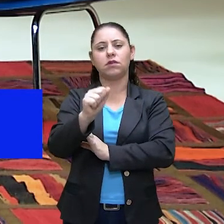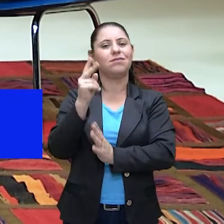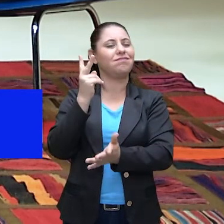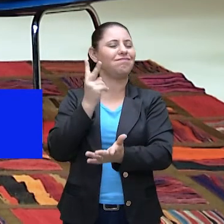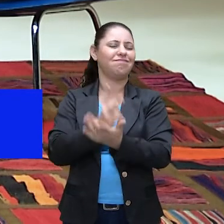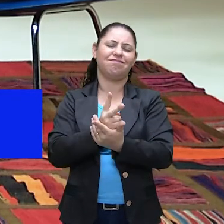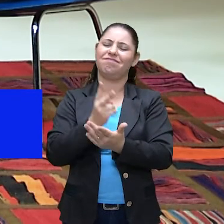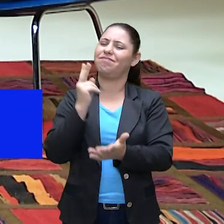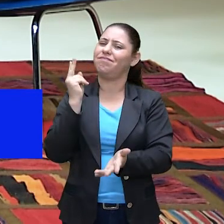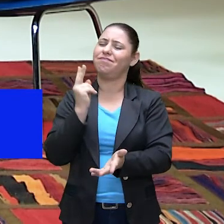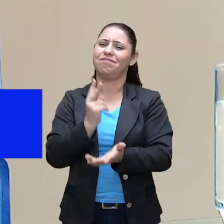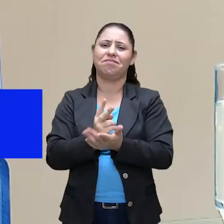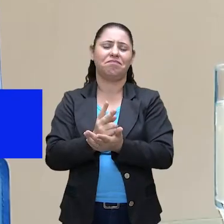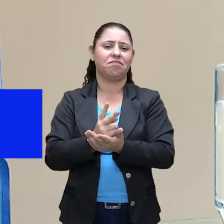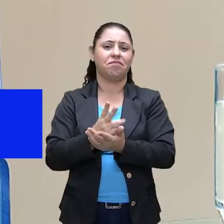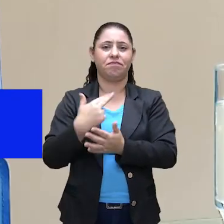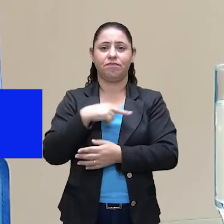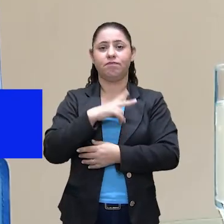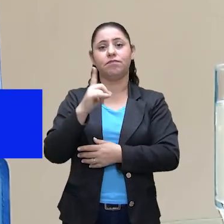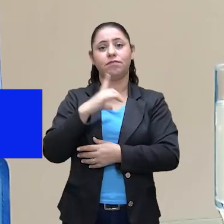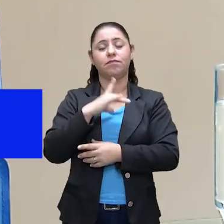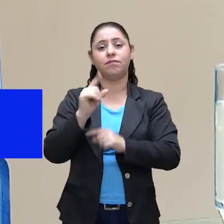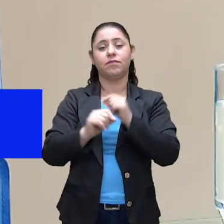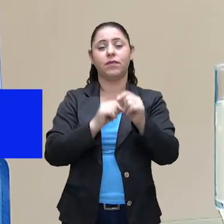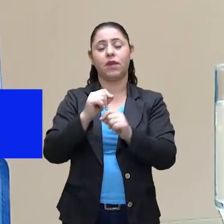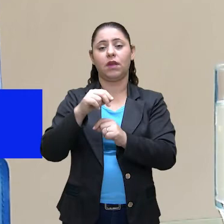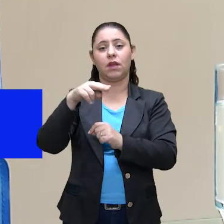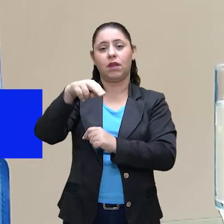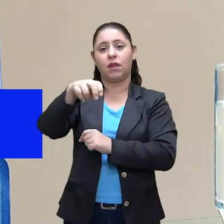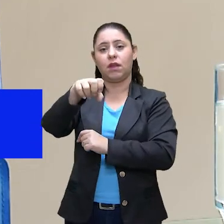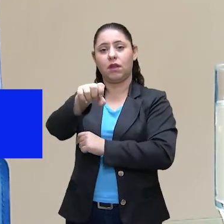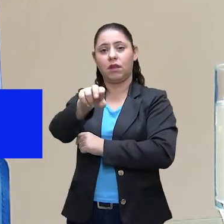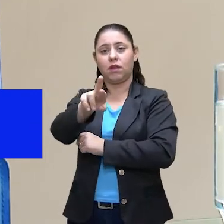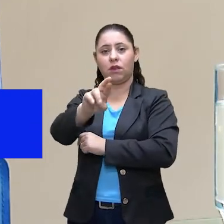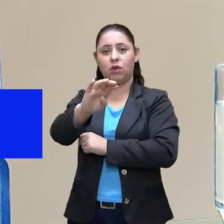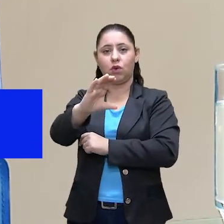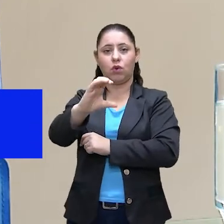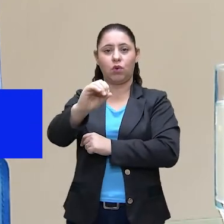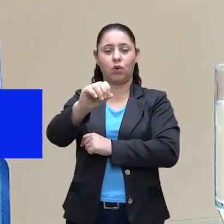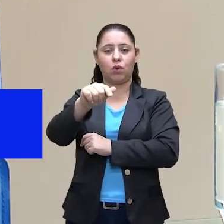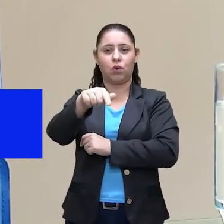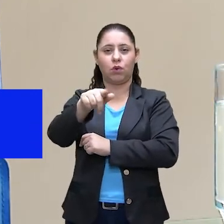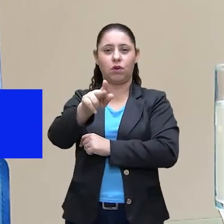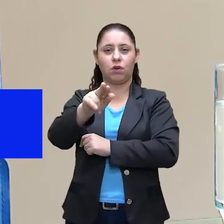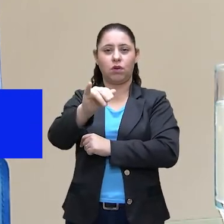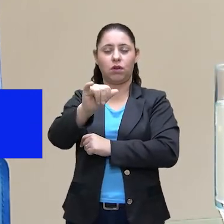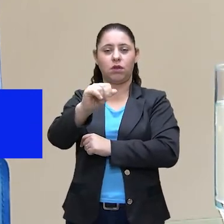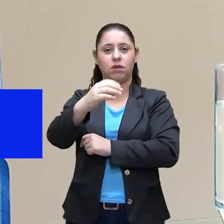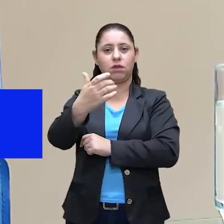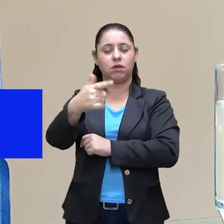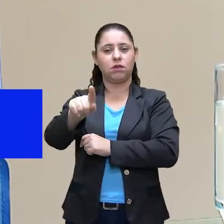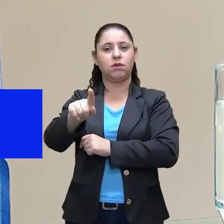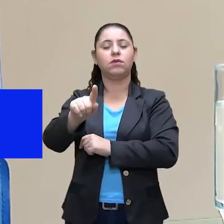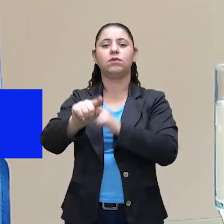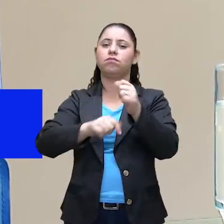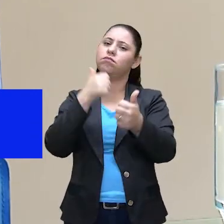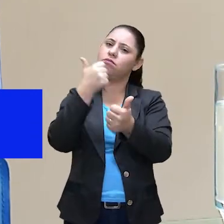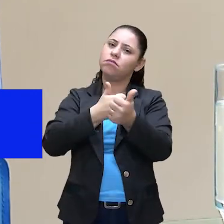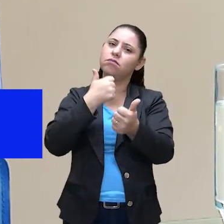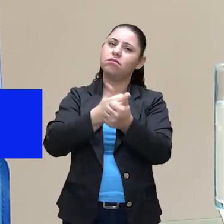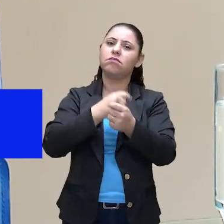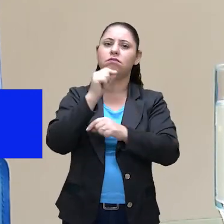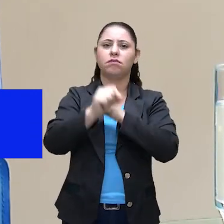relação à afasia? O tempo inteiro nós temos a neurocognição sendo